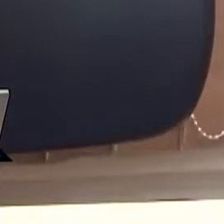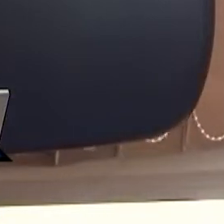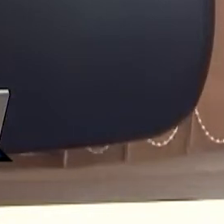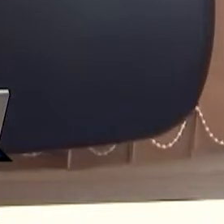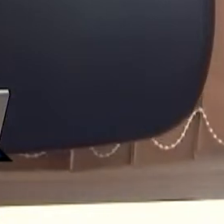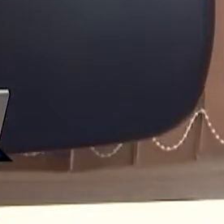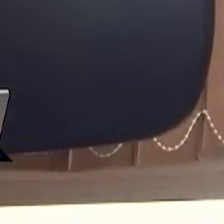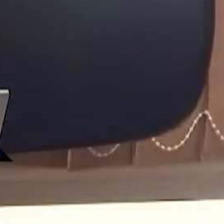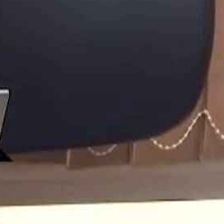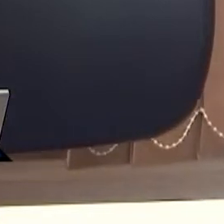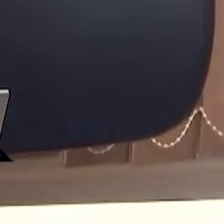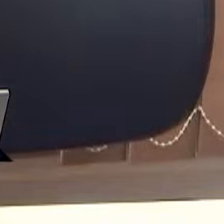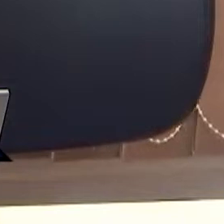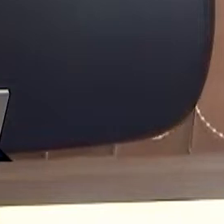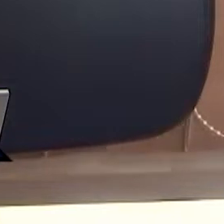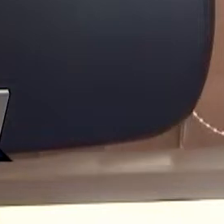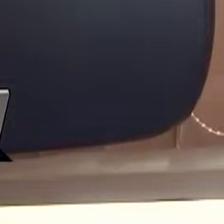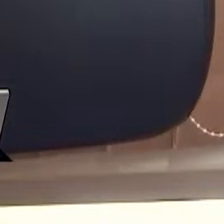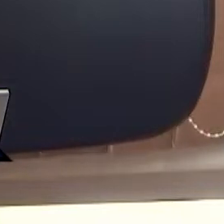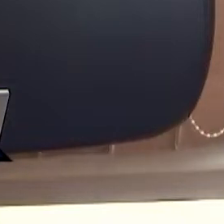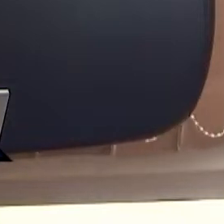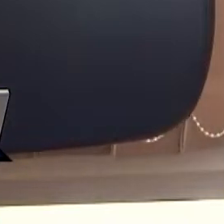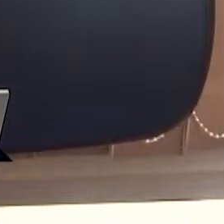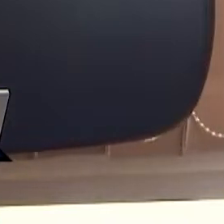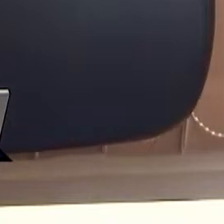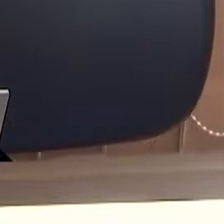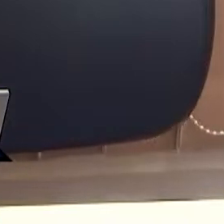99275-8955. Repito,